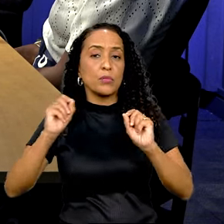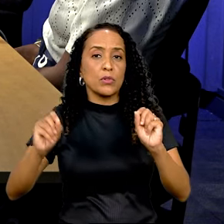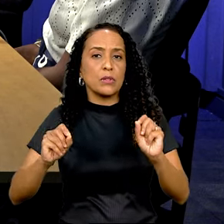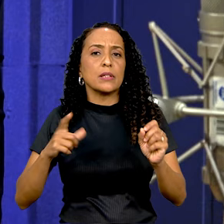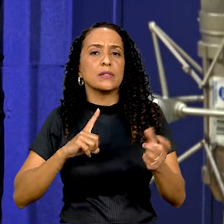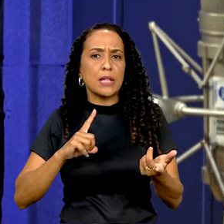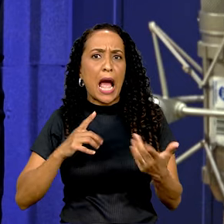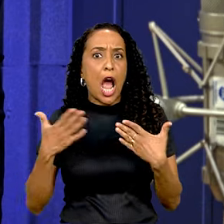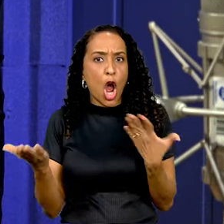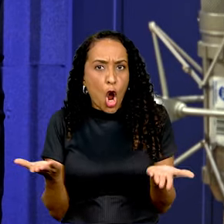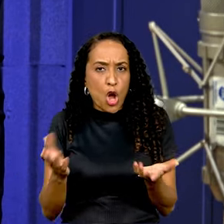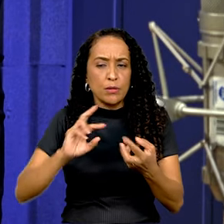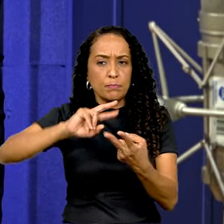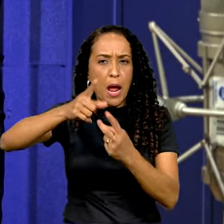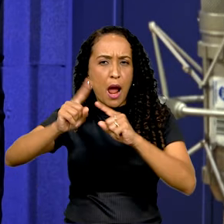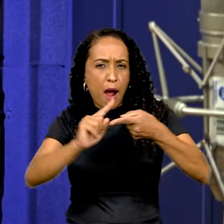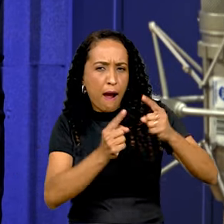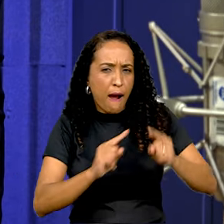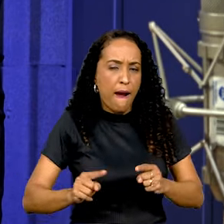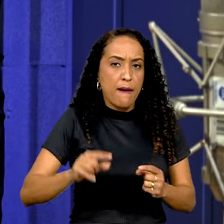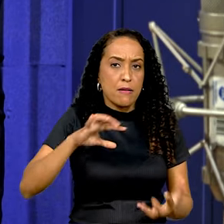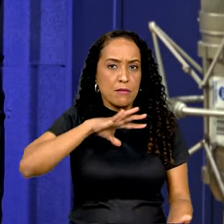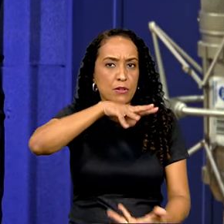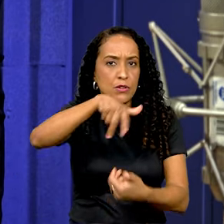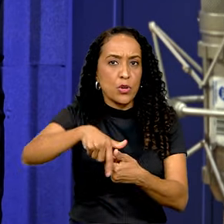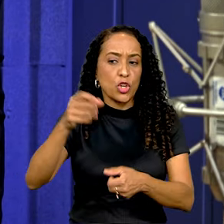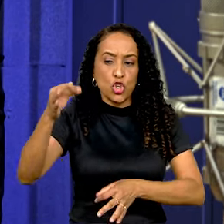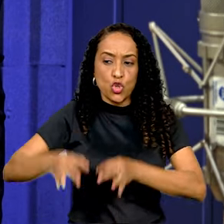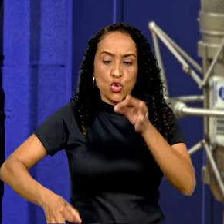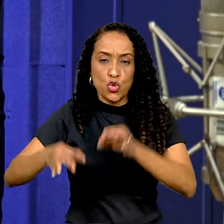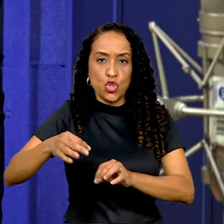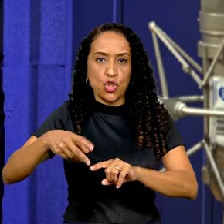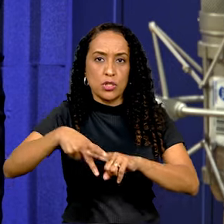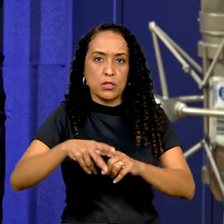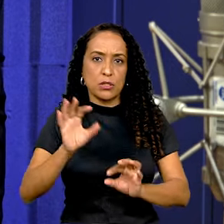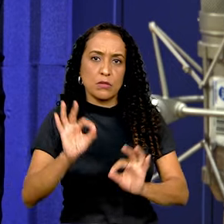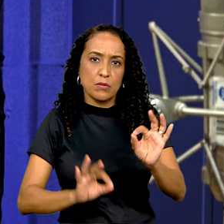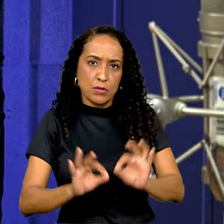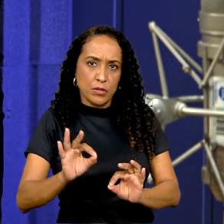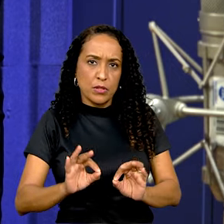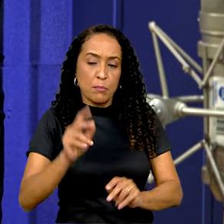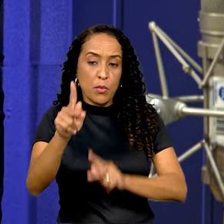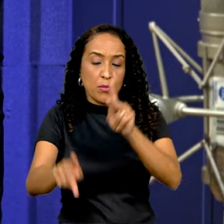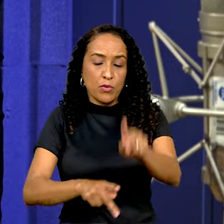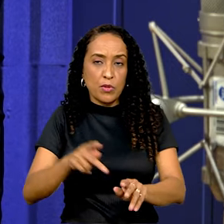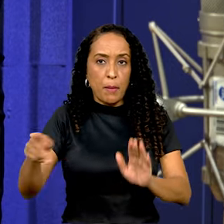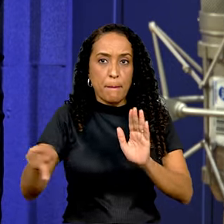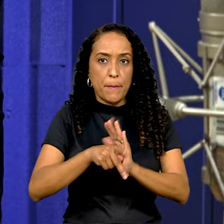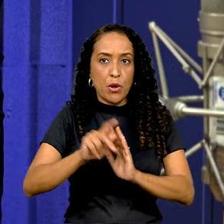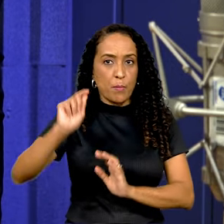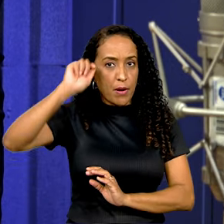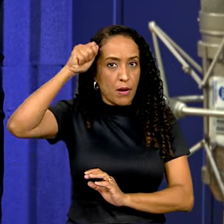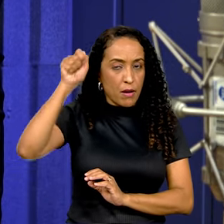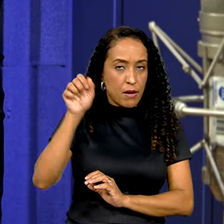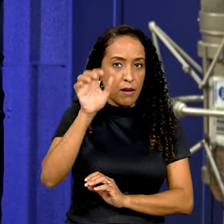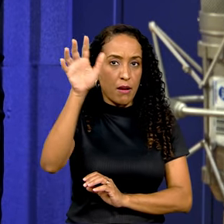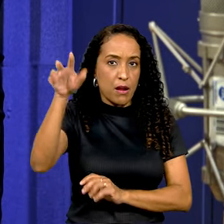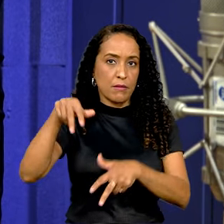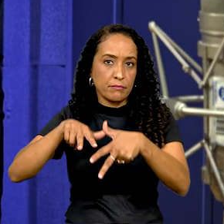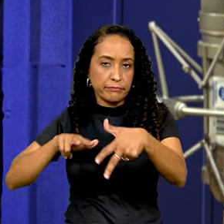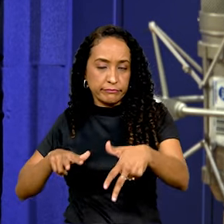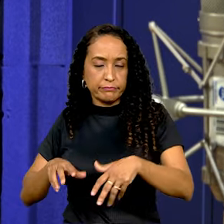tá sendo bastante discutida a nível internacional que é a questão da justiça reparatória né pra população afrodescendente